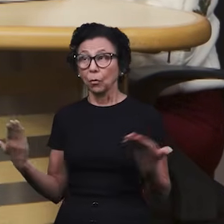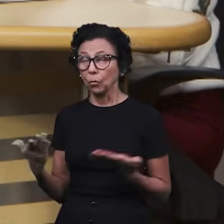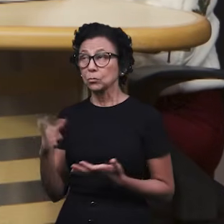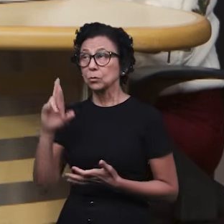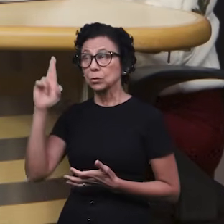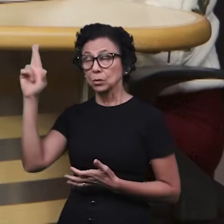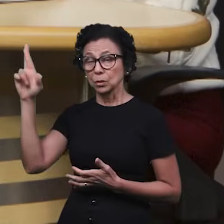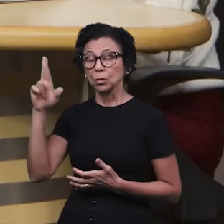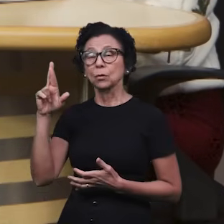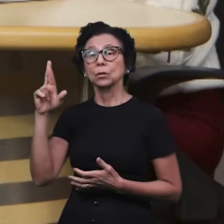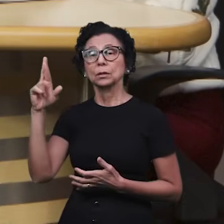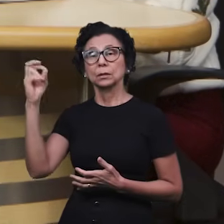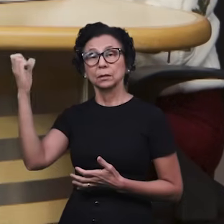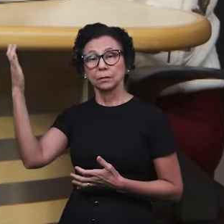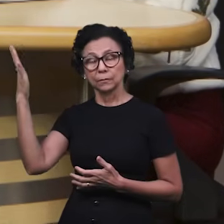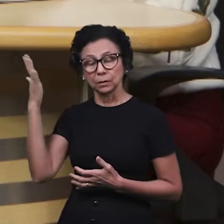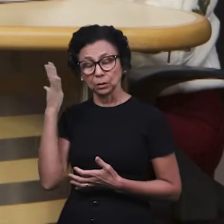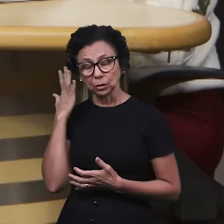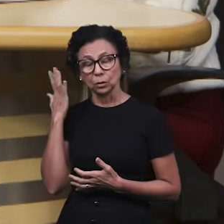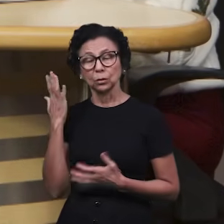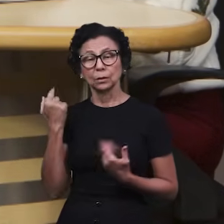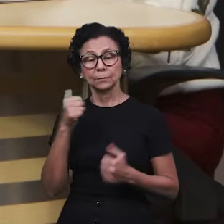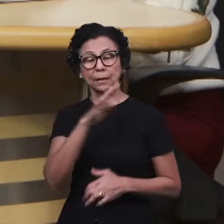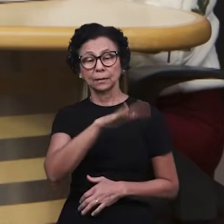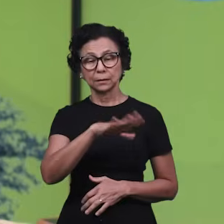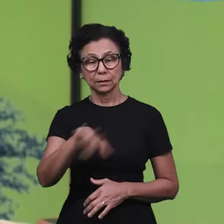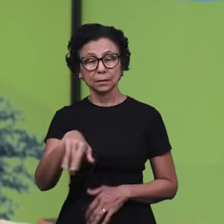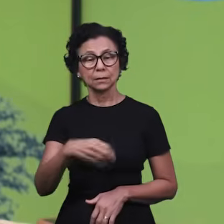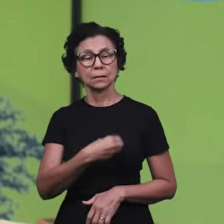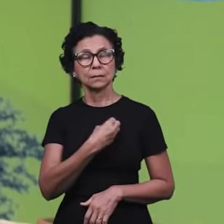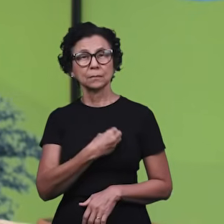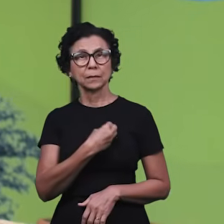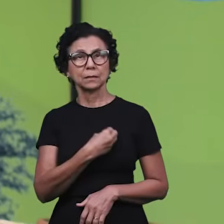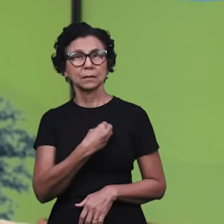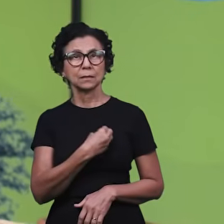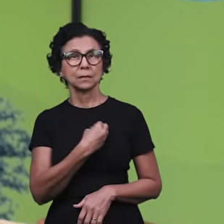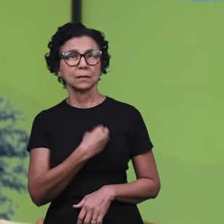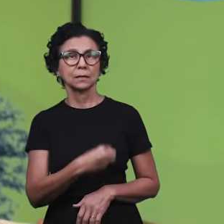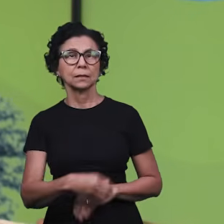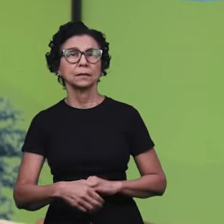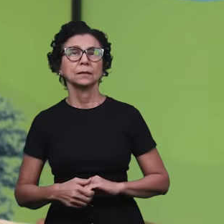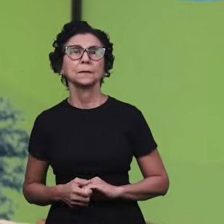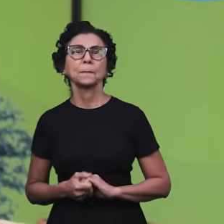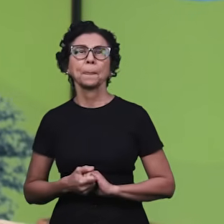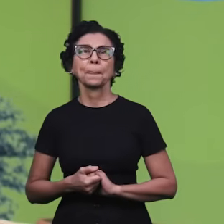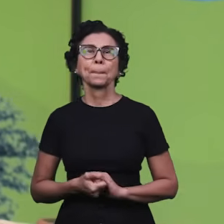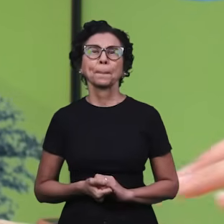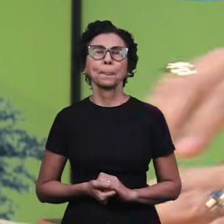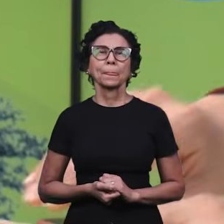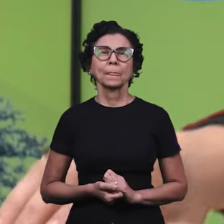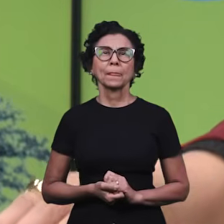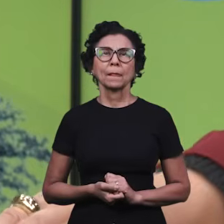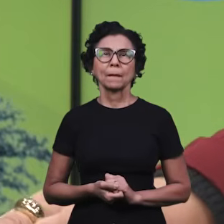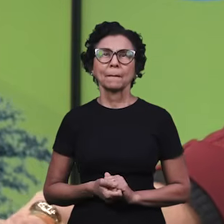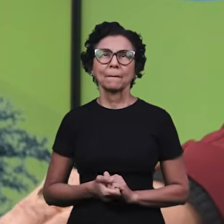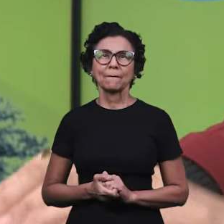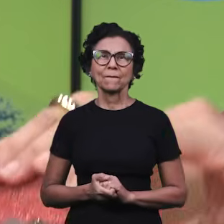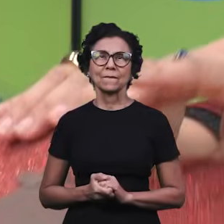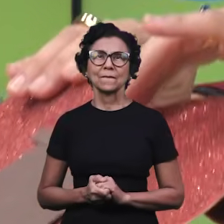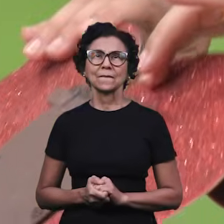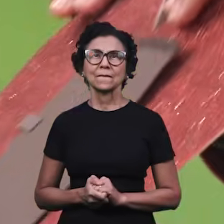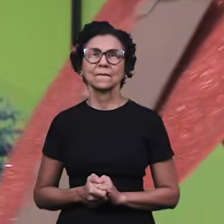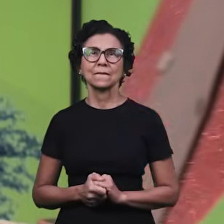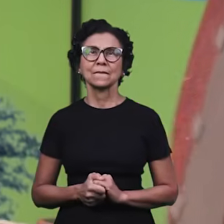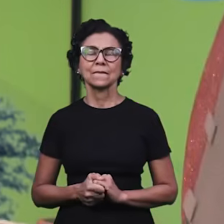Iniciamos aí, quando começamos as abordagens de ruas, com as Bíblias interativas, né, desse modelo que está aqui, que também é chamado